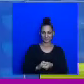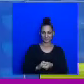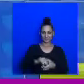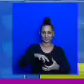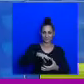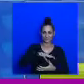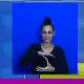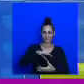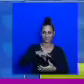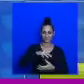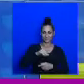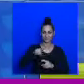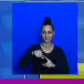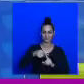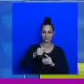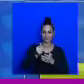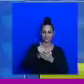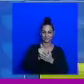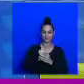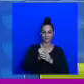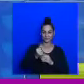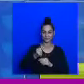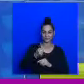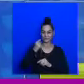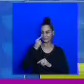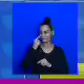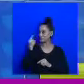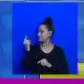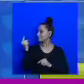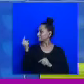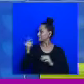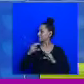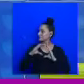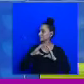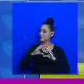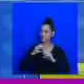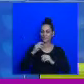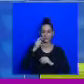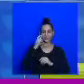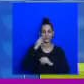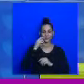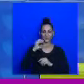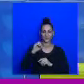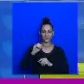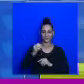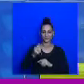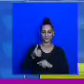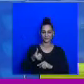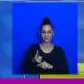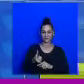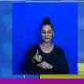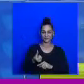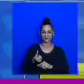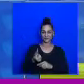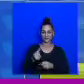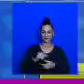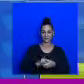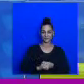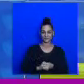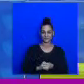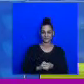O Globo segue girando. Mais um número chegando. Bola rosa, 06. Rosa, 06.